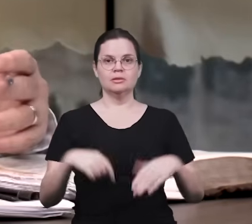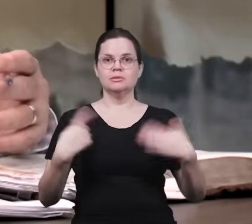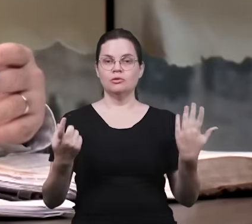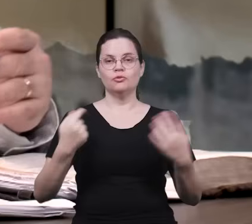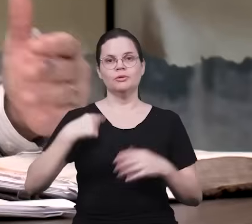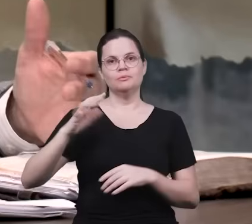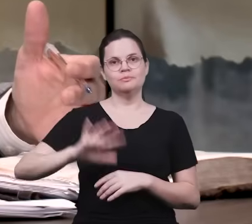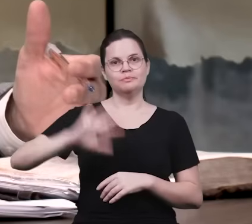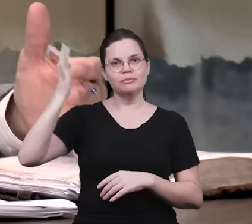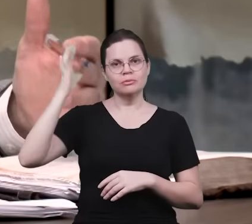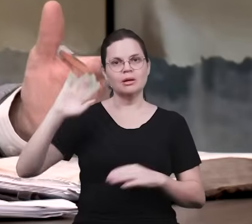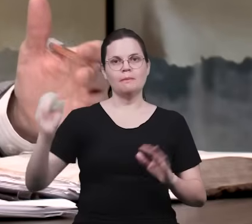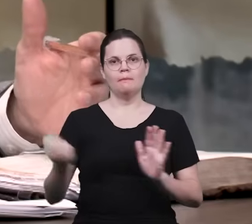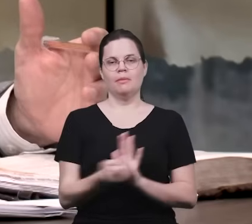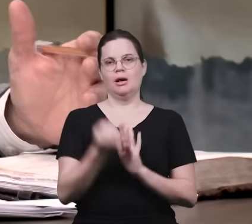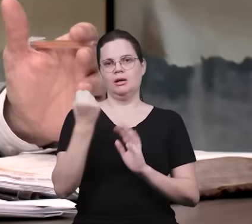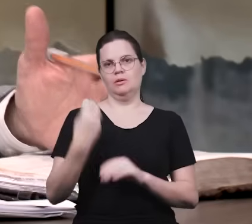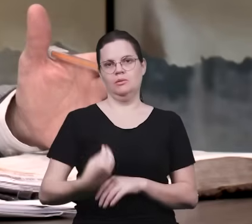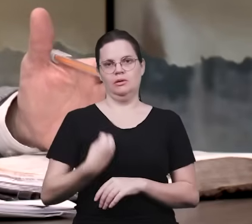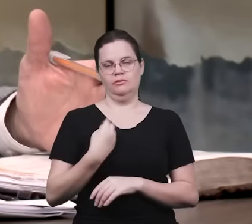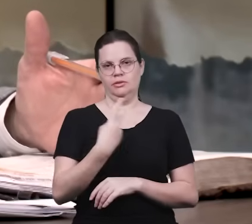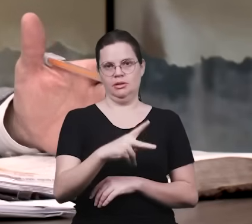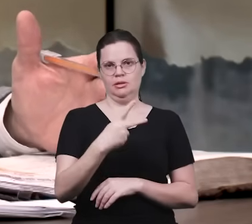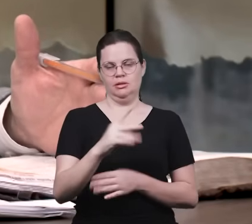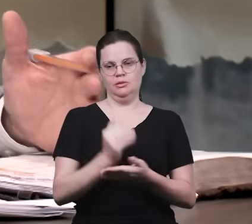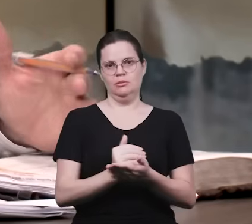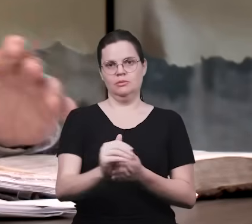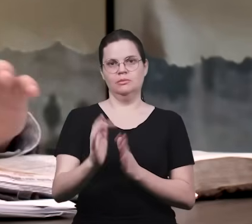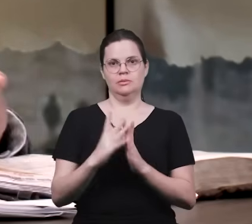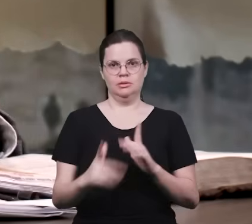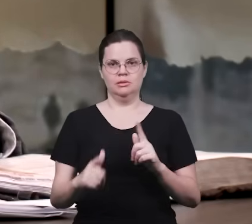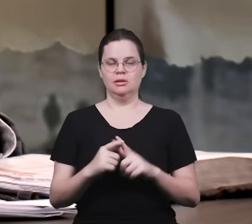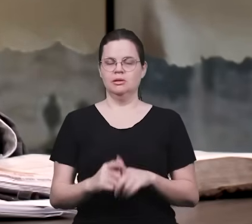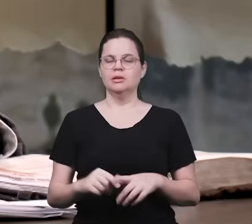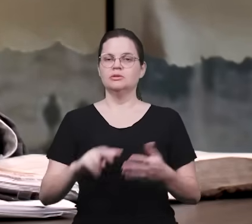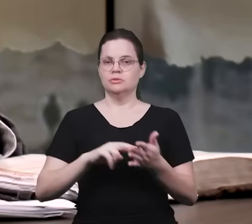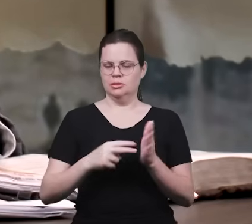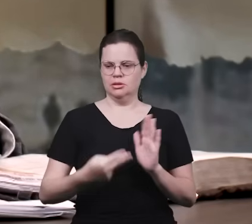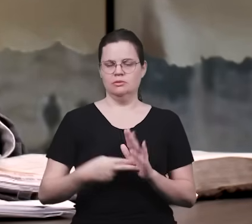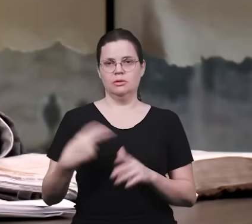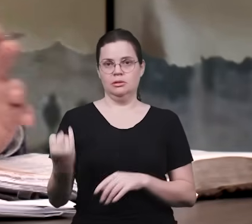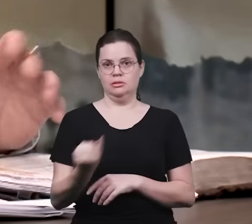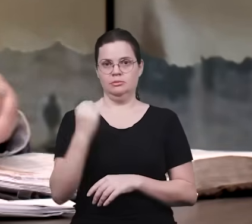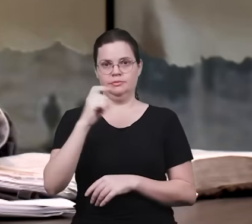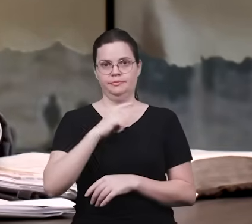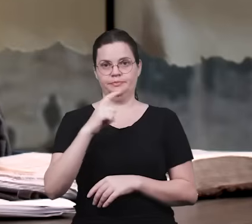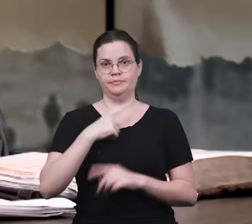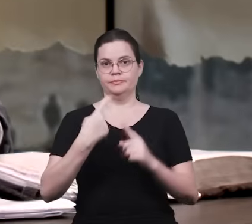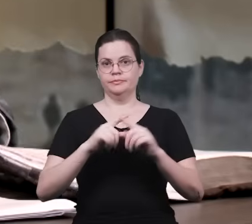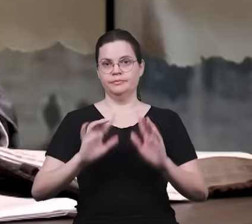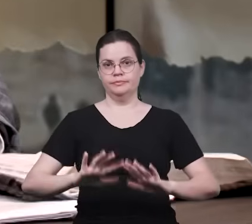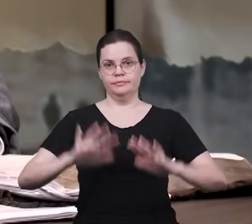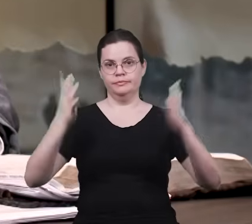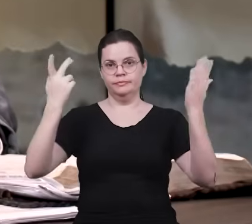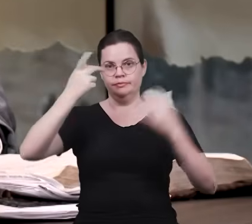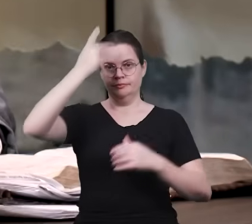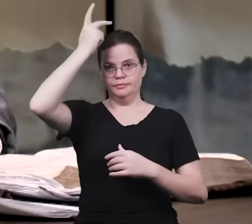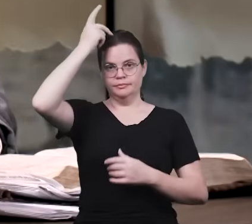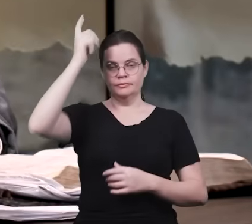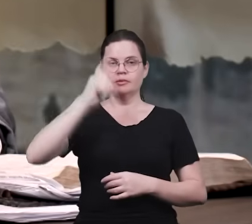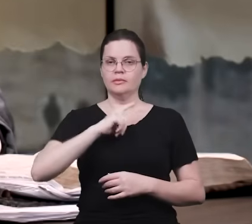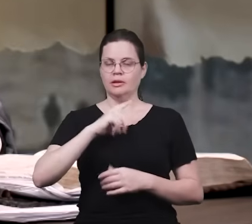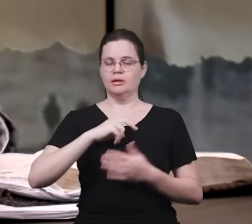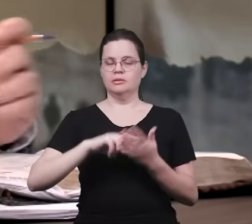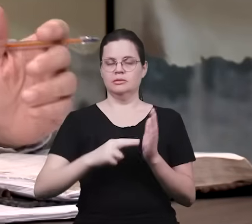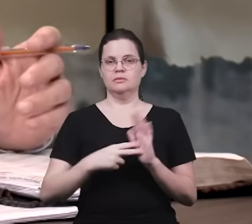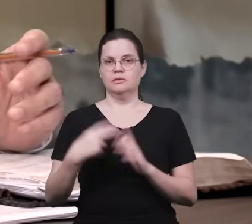sinal marcante no início da igreja. E isso tinha um significado. Essa festa de Pentecostes tem um significado para a